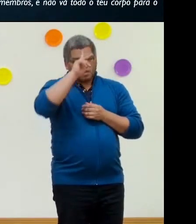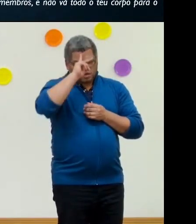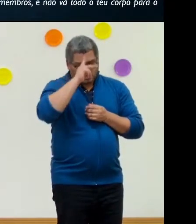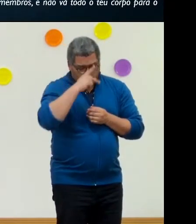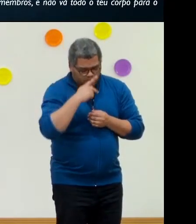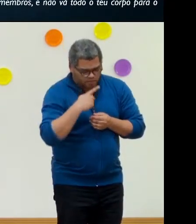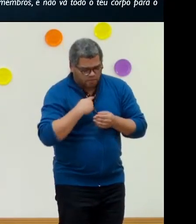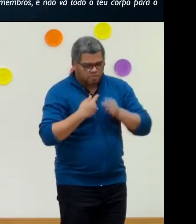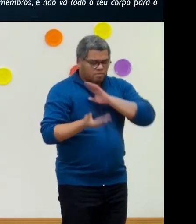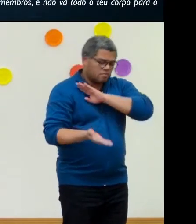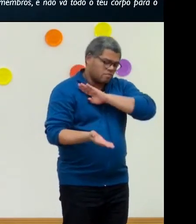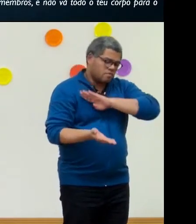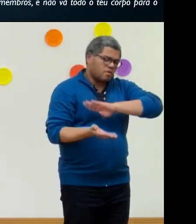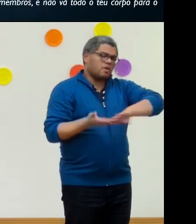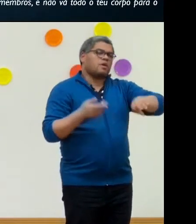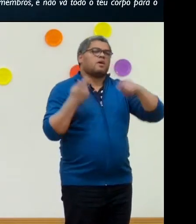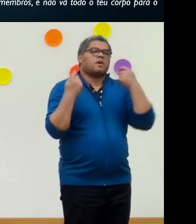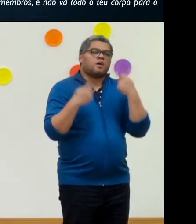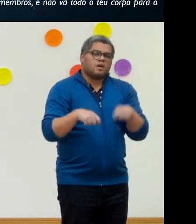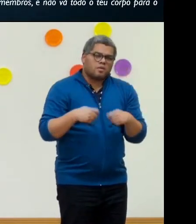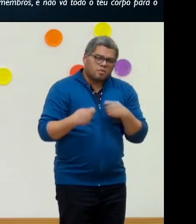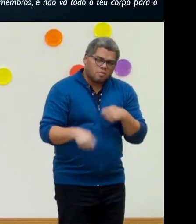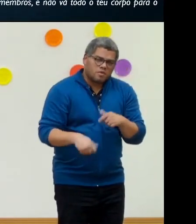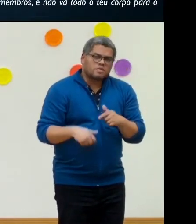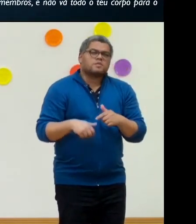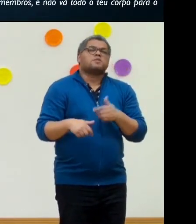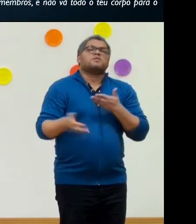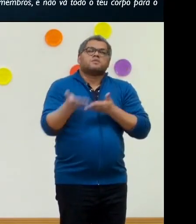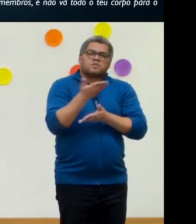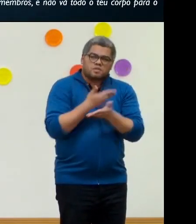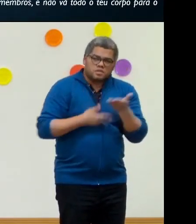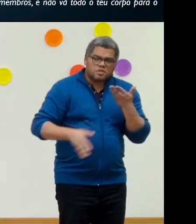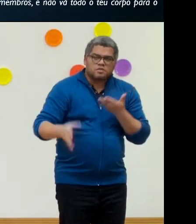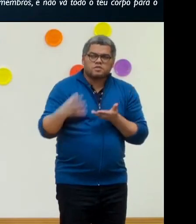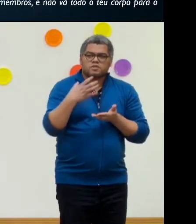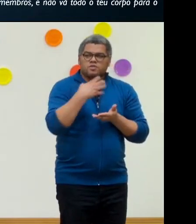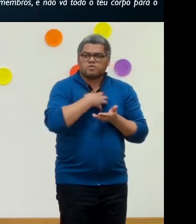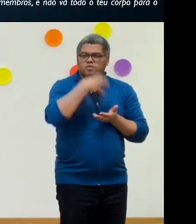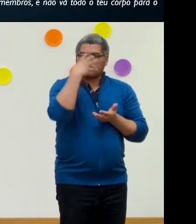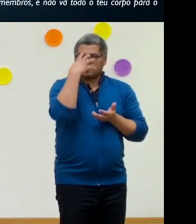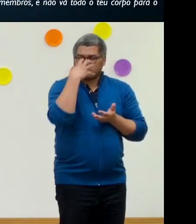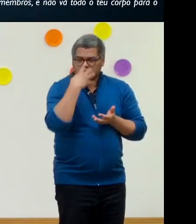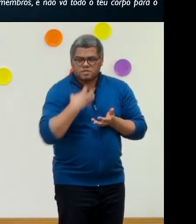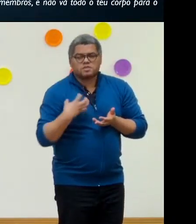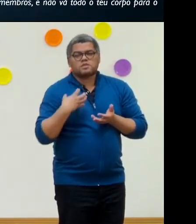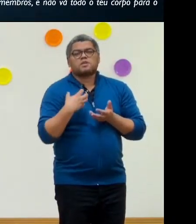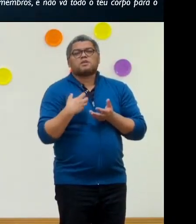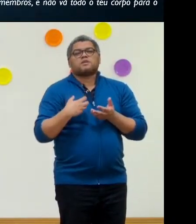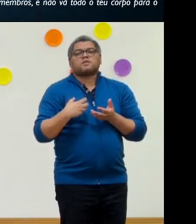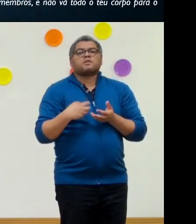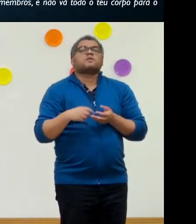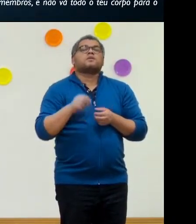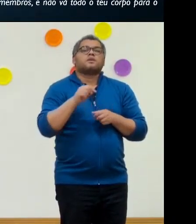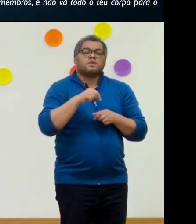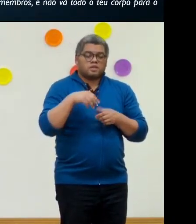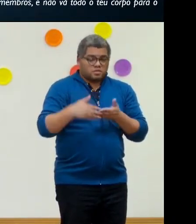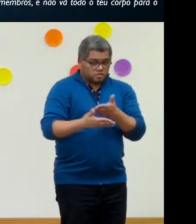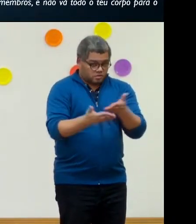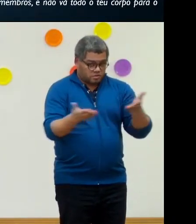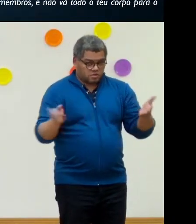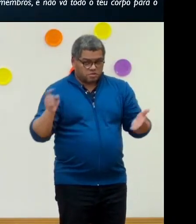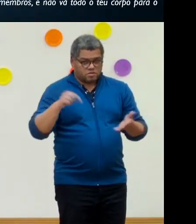É preciso agir de forma drástica a fim de livrar-se de tudo que te levará a